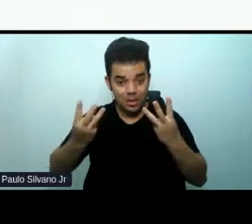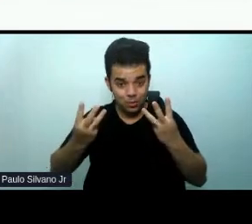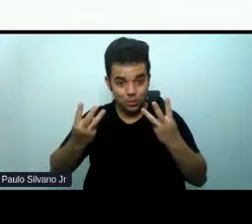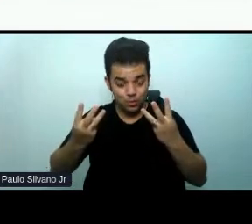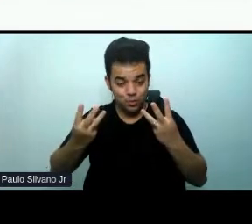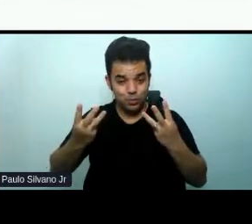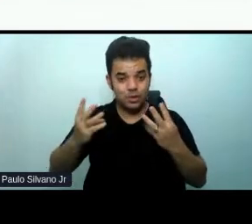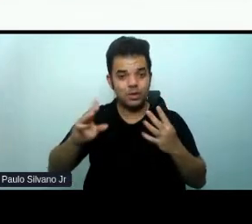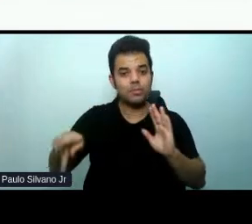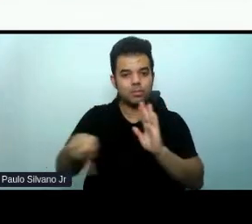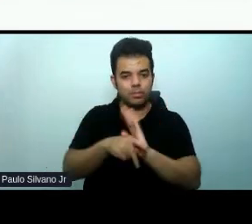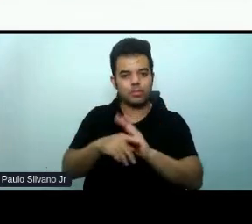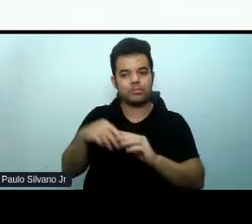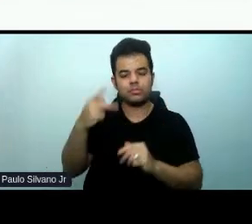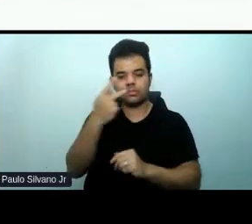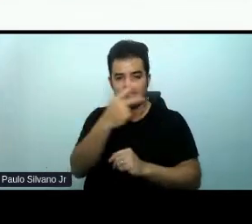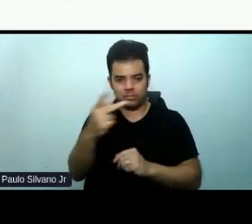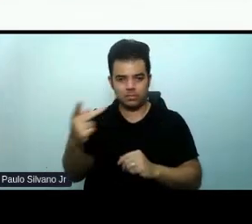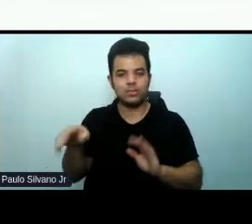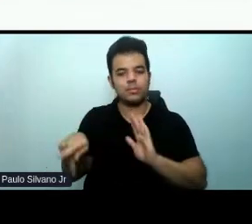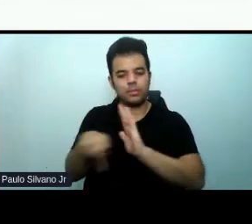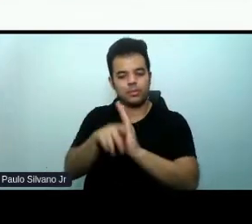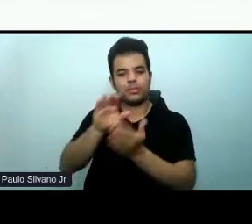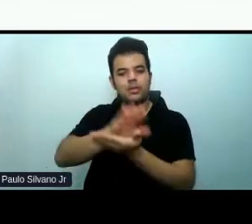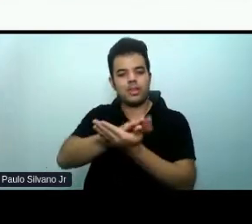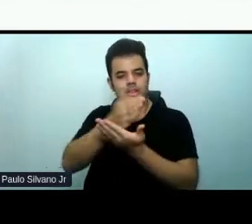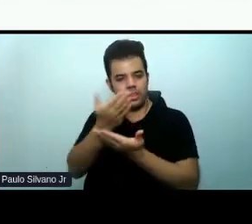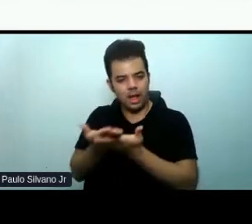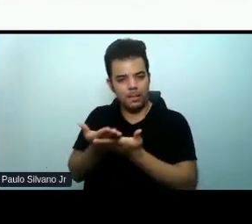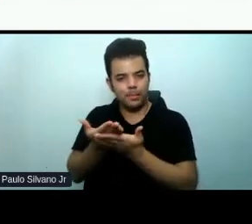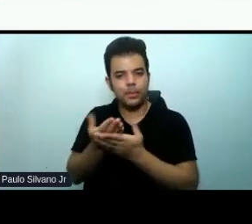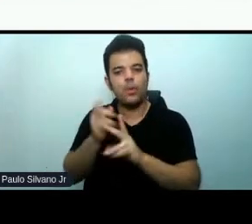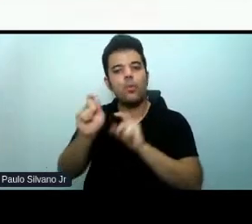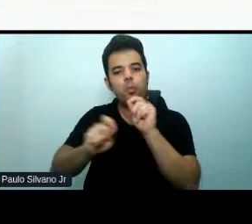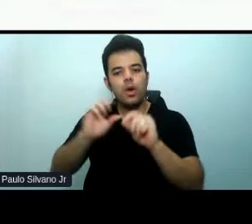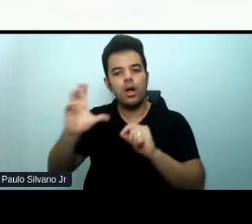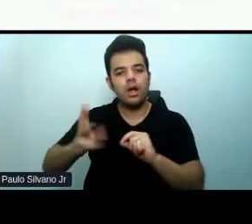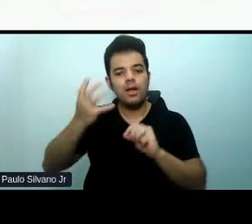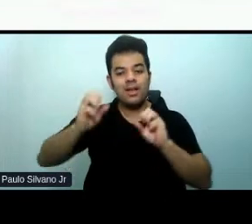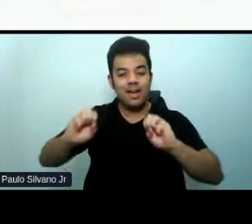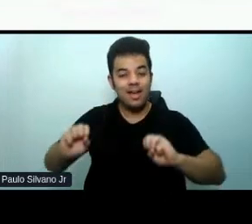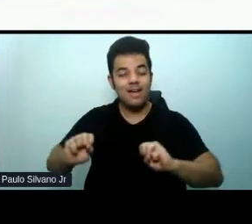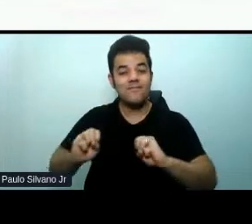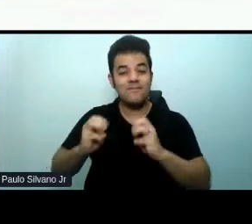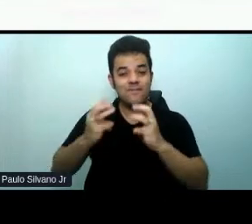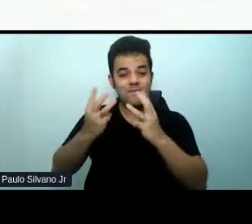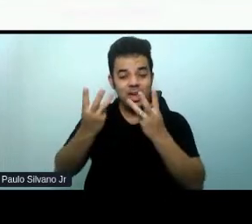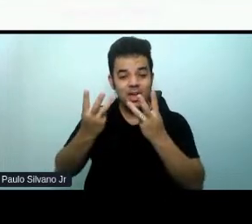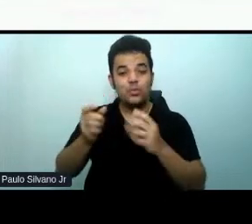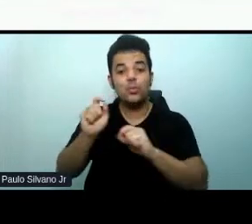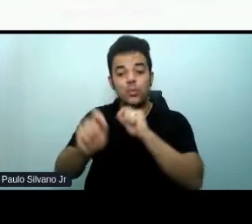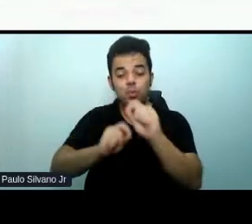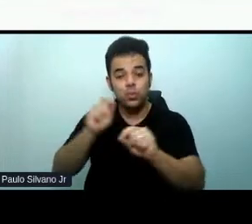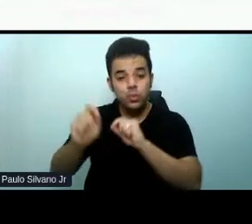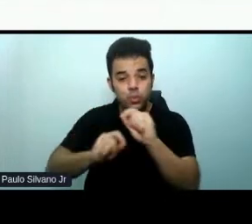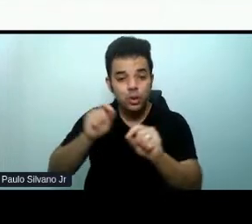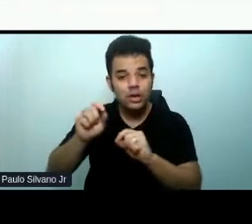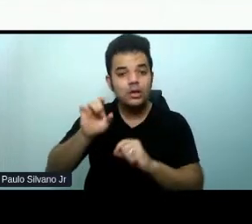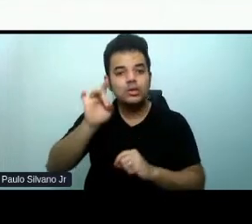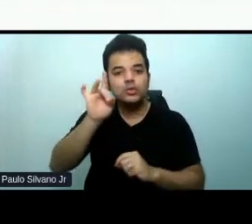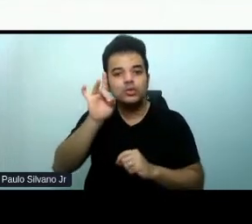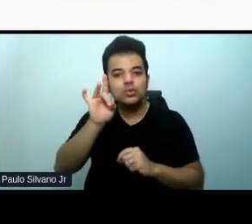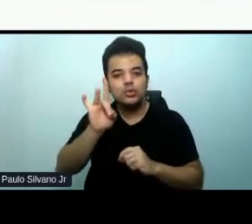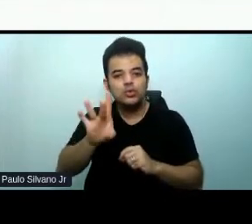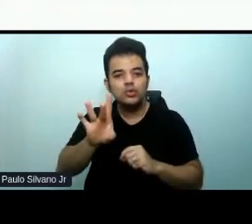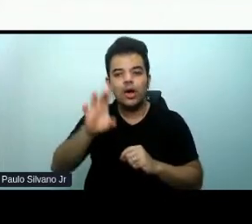vejo dos meus colegas que são intérpretes, porque às vezes o evento eles pegam